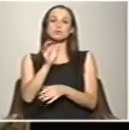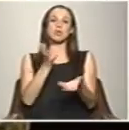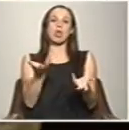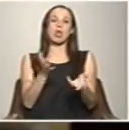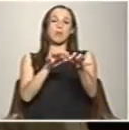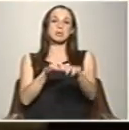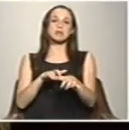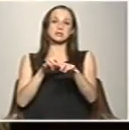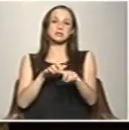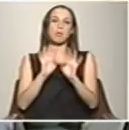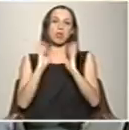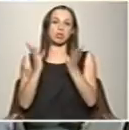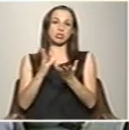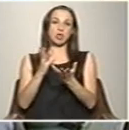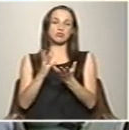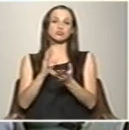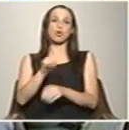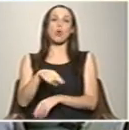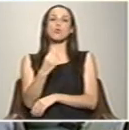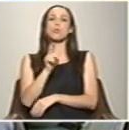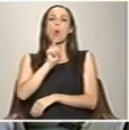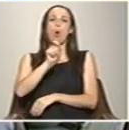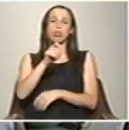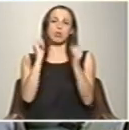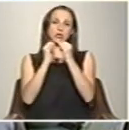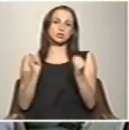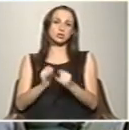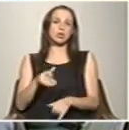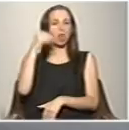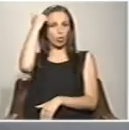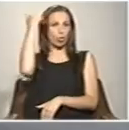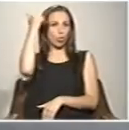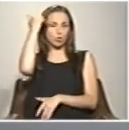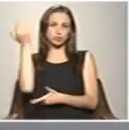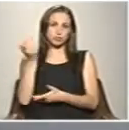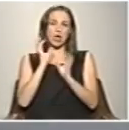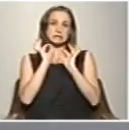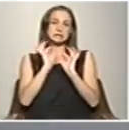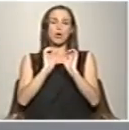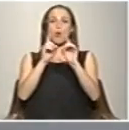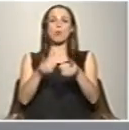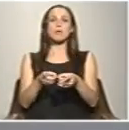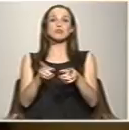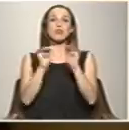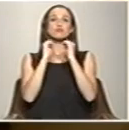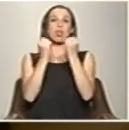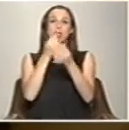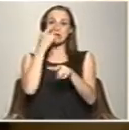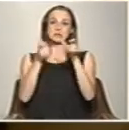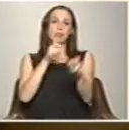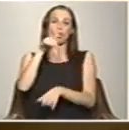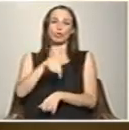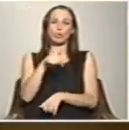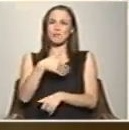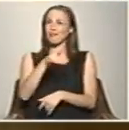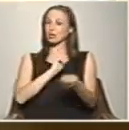Unidas como Dia Internacional do Idoso. É com esta efeméride como ponto de partida que, na sociedade civil de hoje, vamos